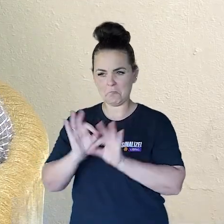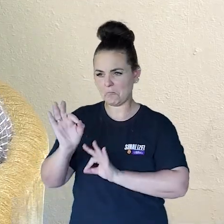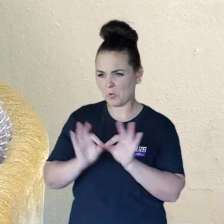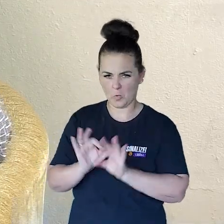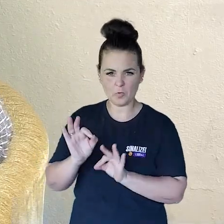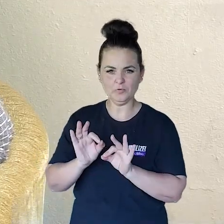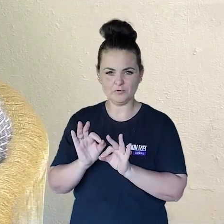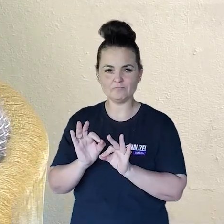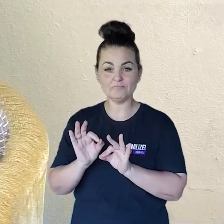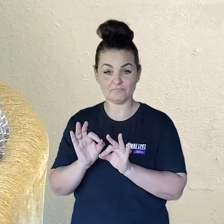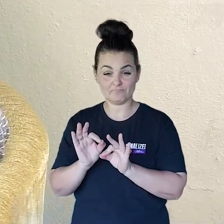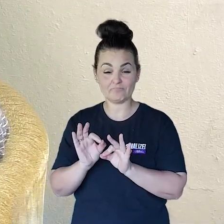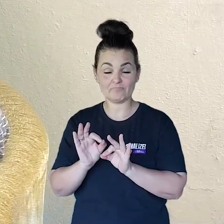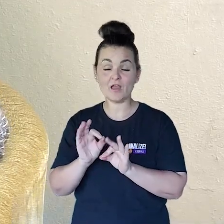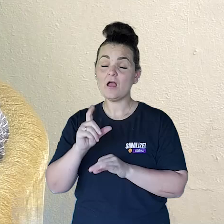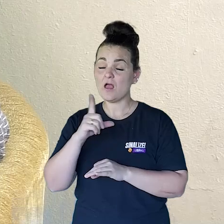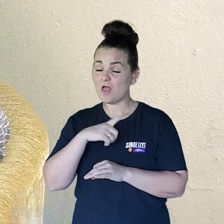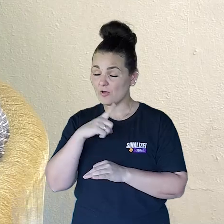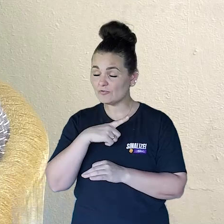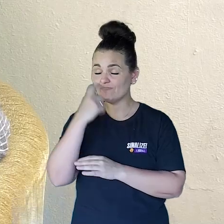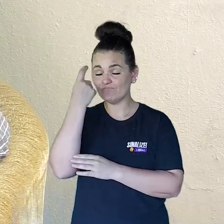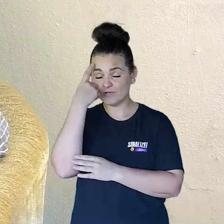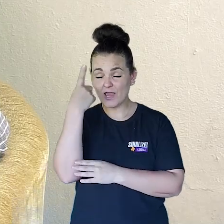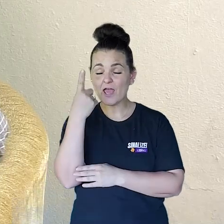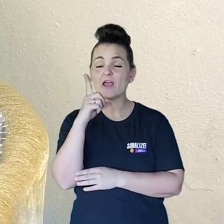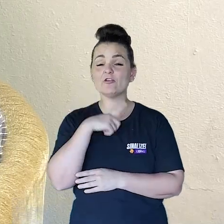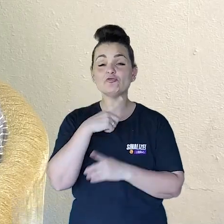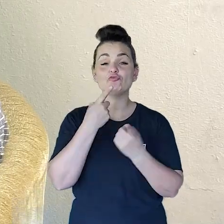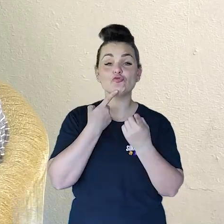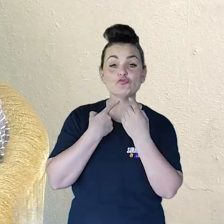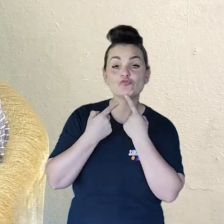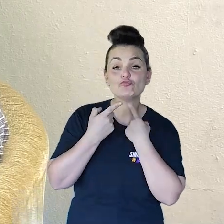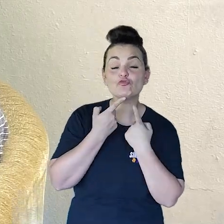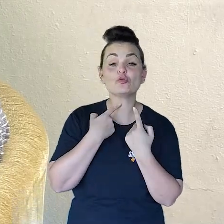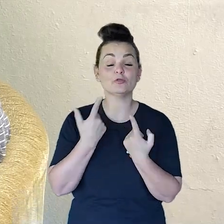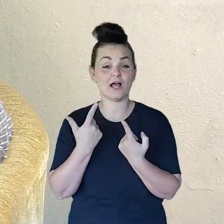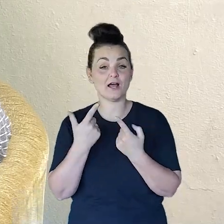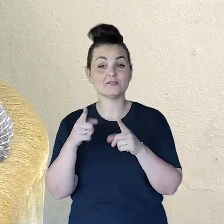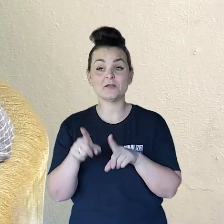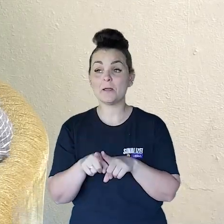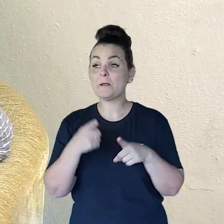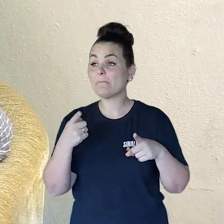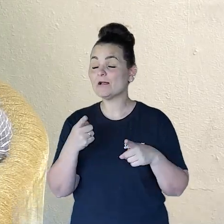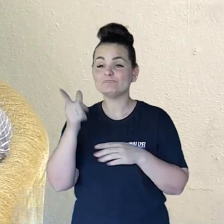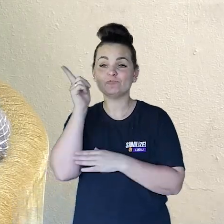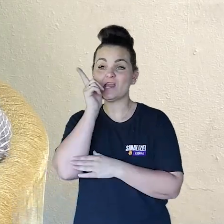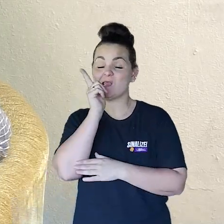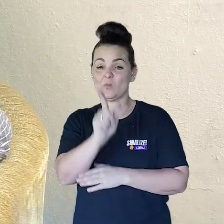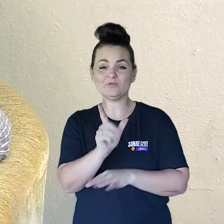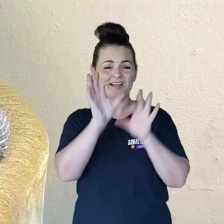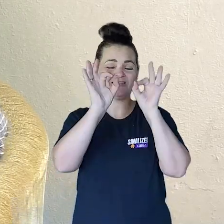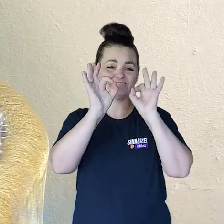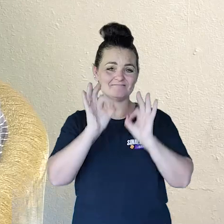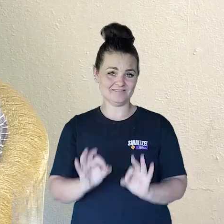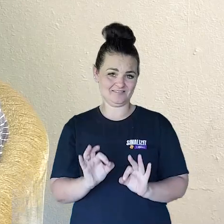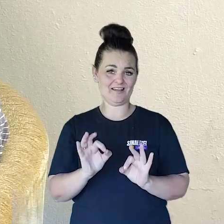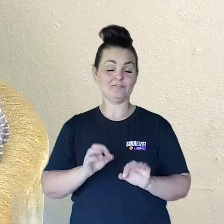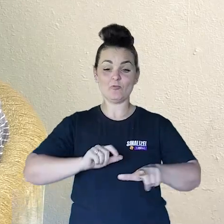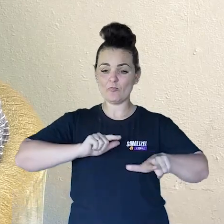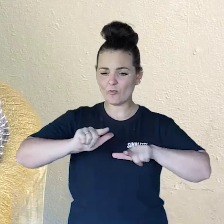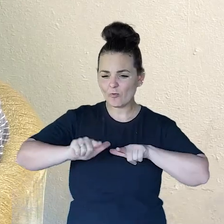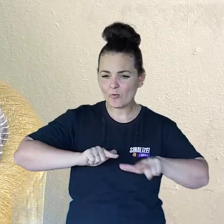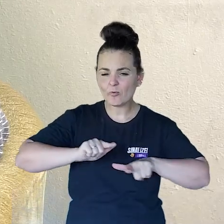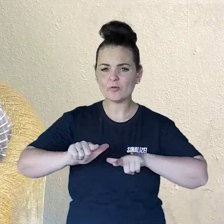que eu, mesmo tendo boas intenções, boa vontade, não teria desempenhado um papel com